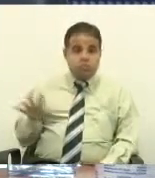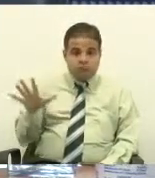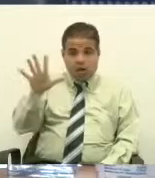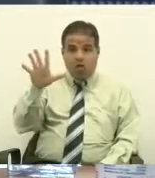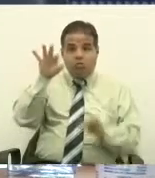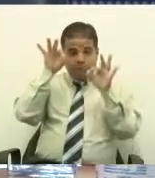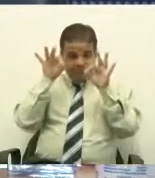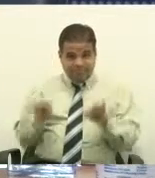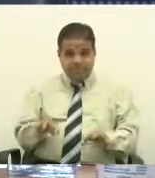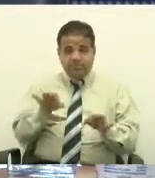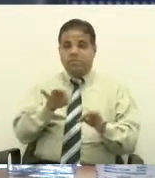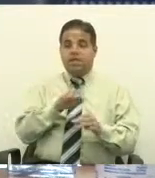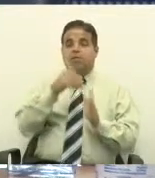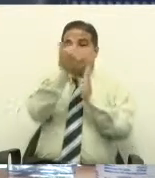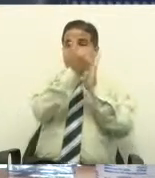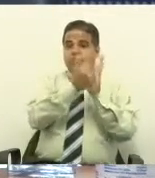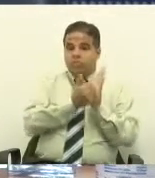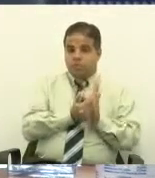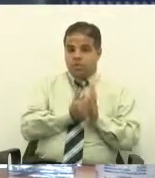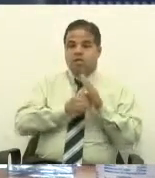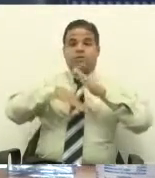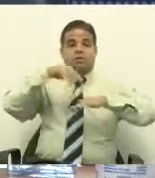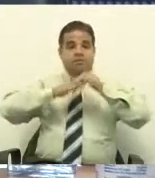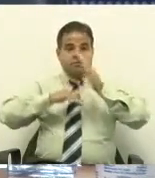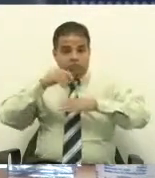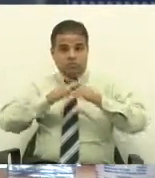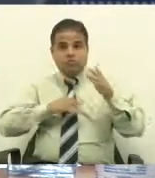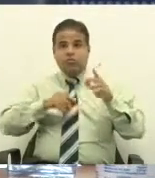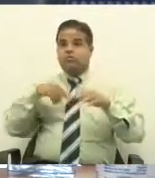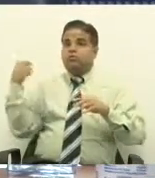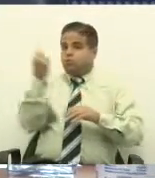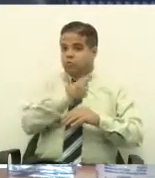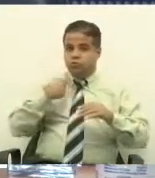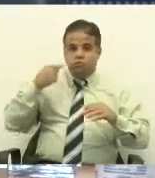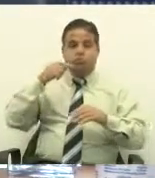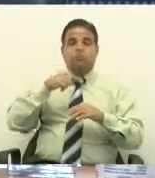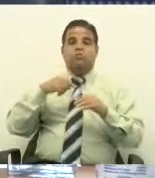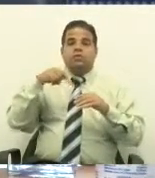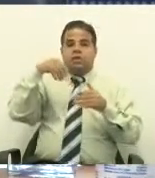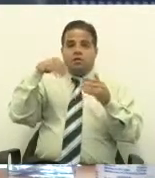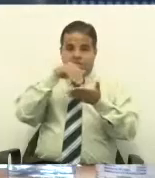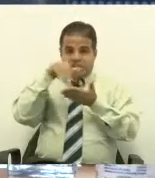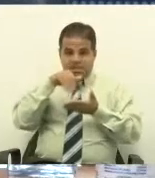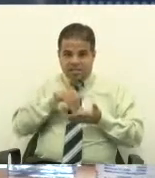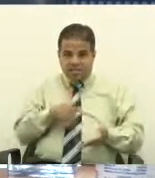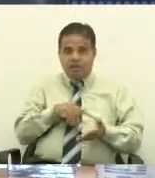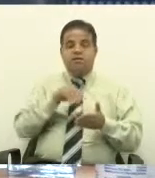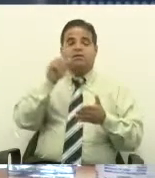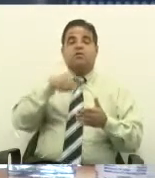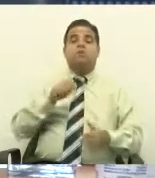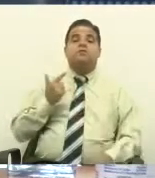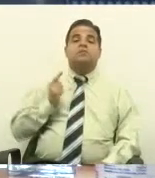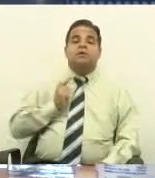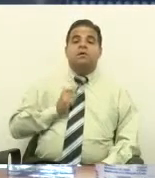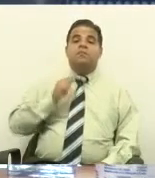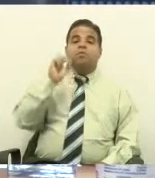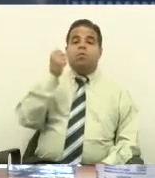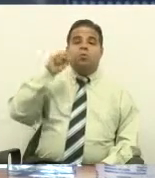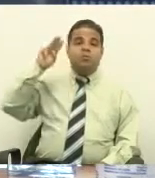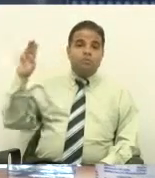real consolidado para os programas, para a execução dos programas e serviços da nossa secretaria, nós temos um valor